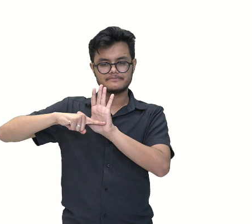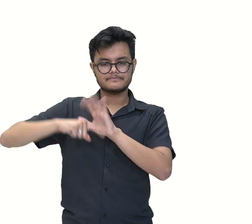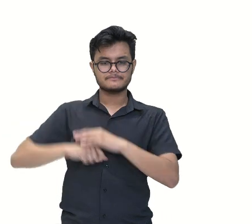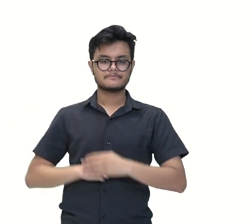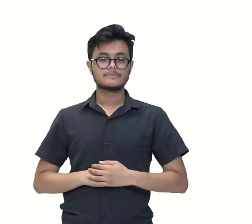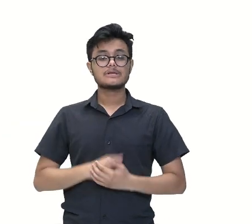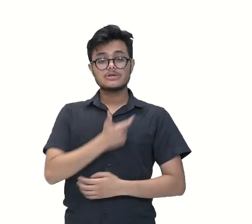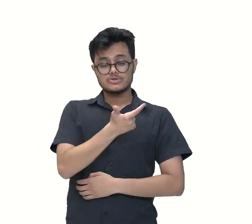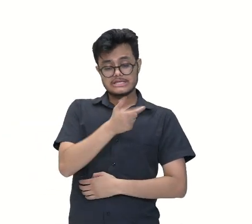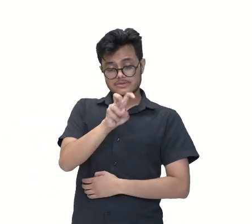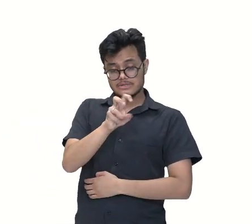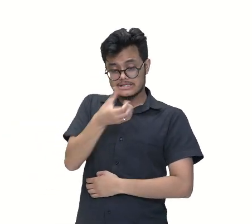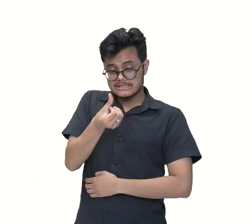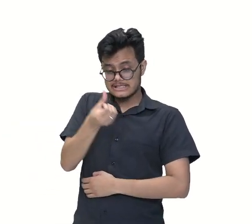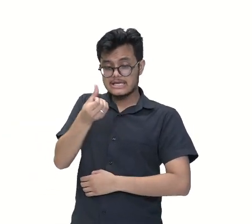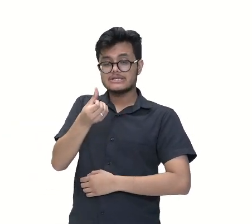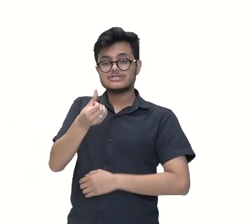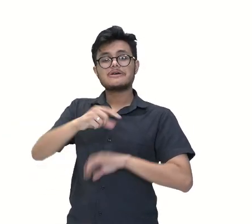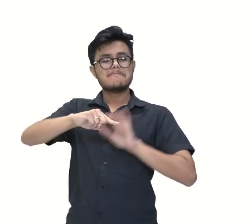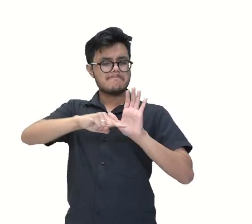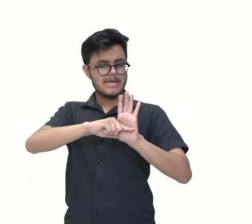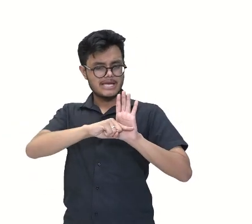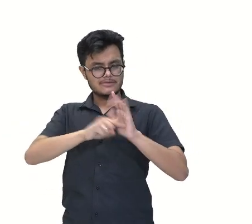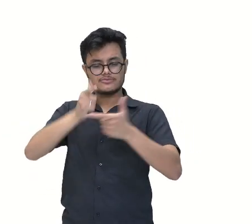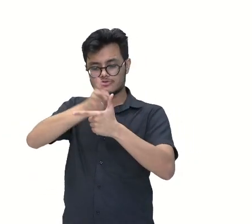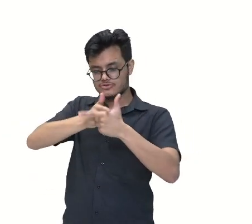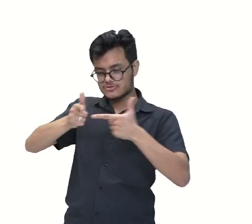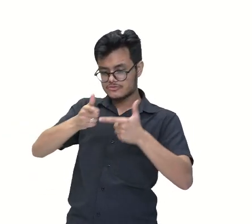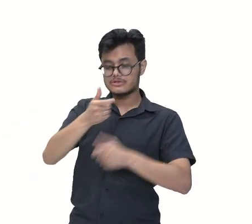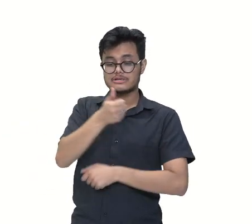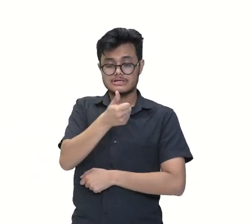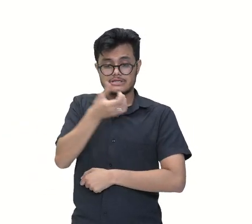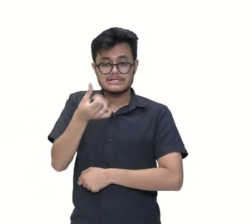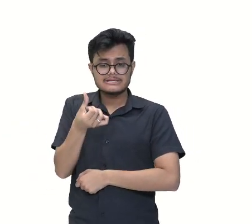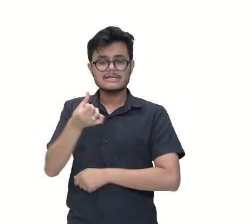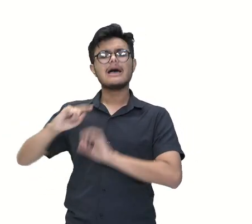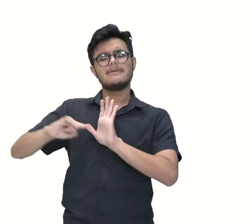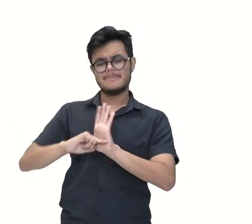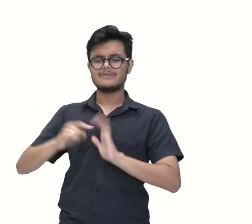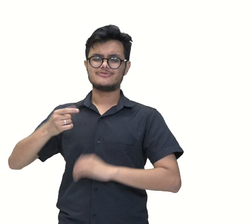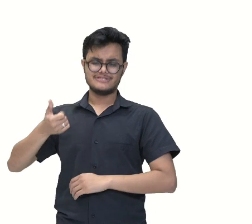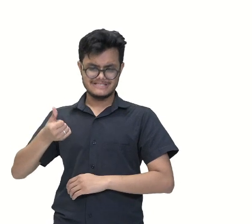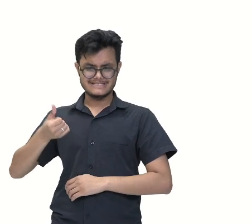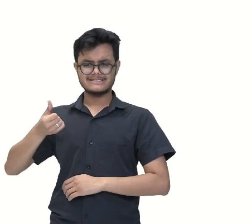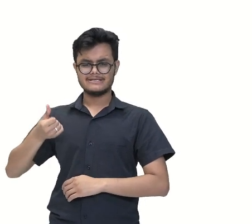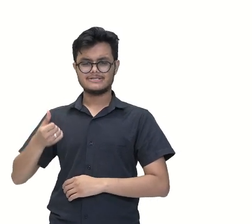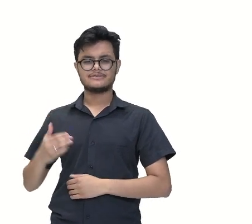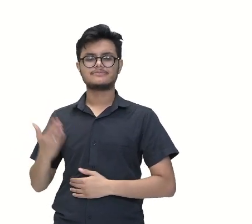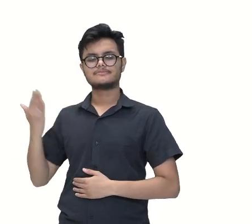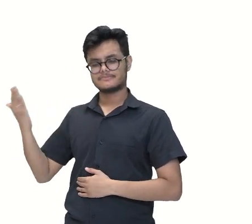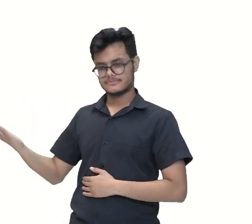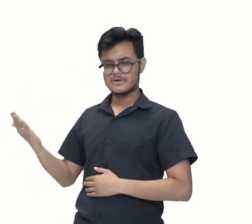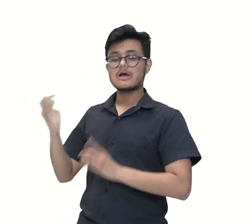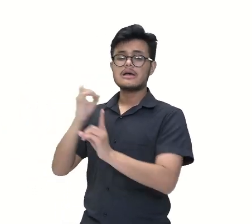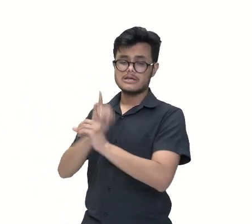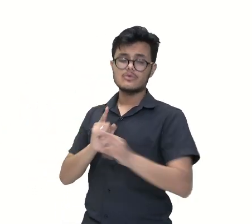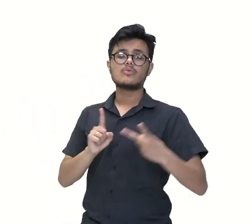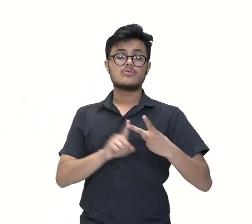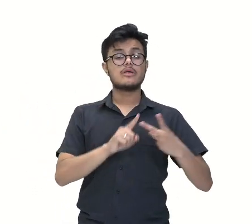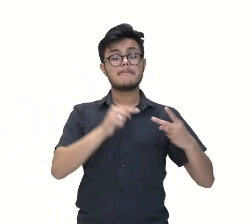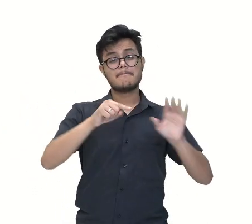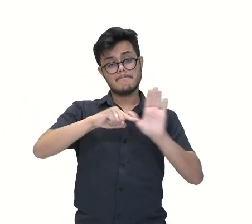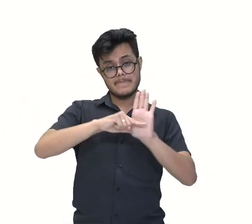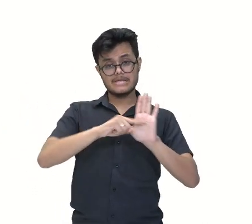16, a gente vai obter, né, o próprio 16 negativo. Então, YV é igual a